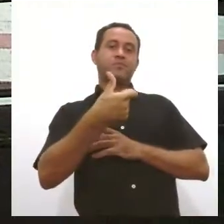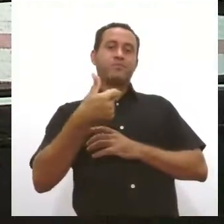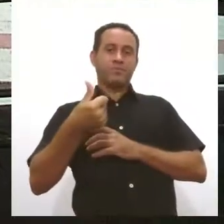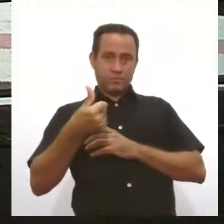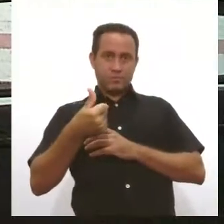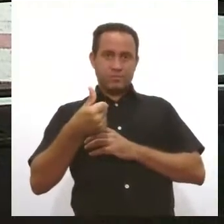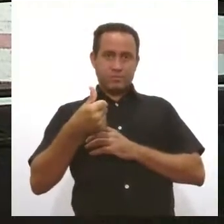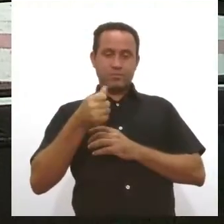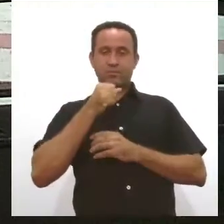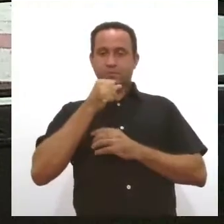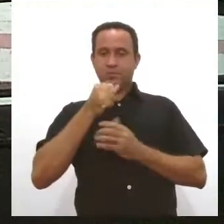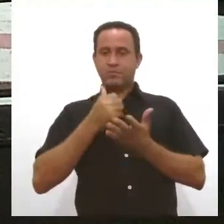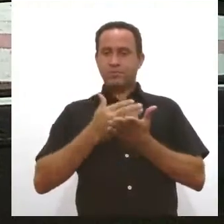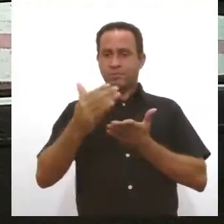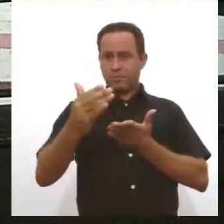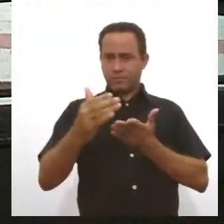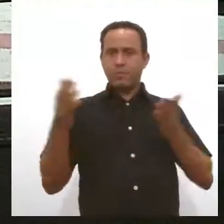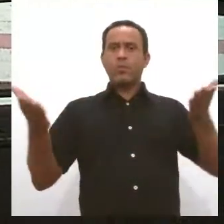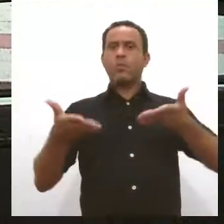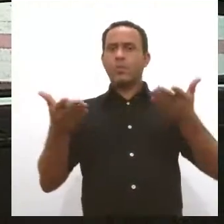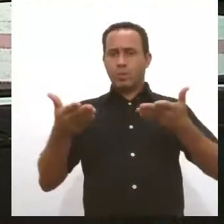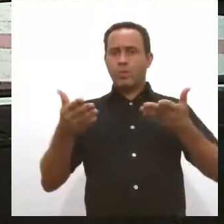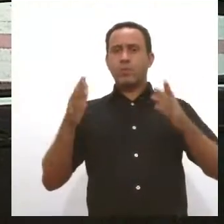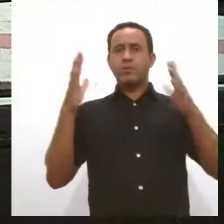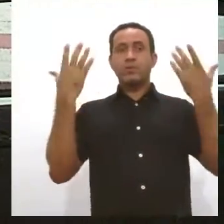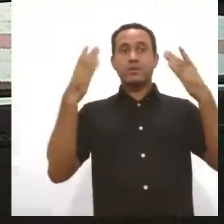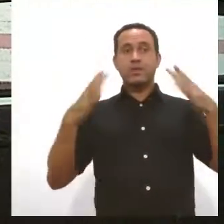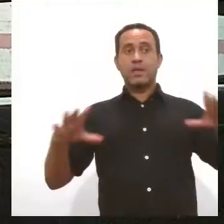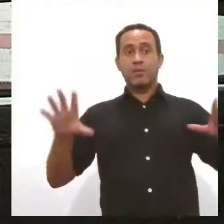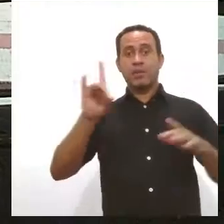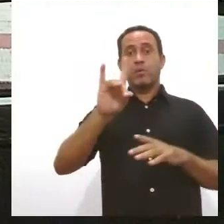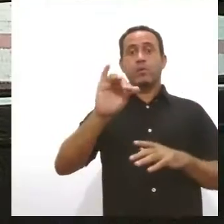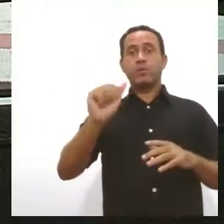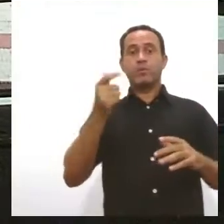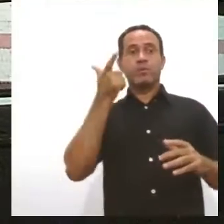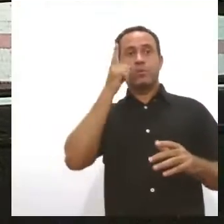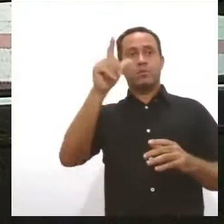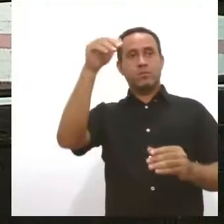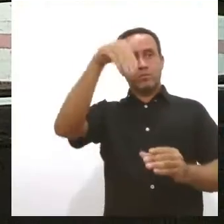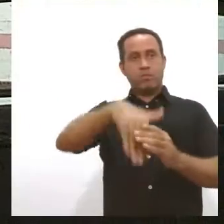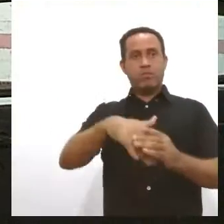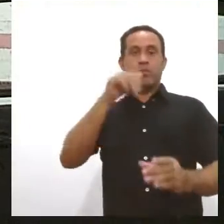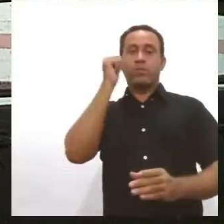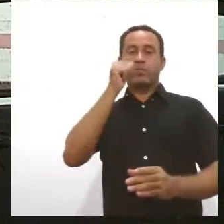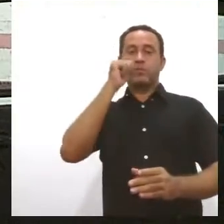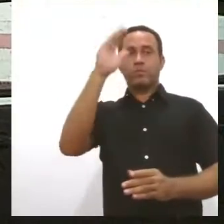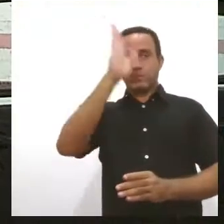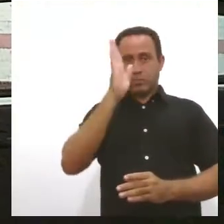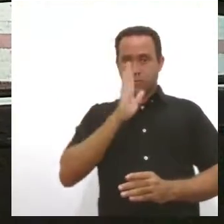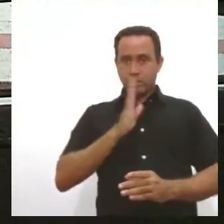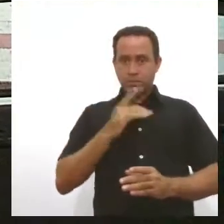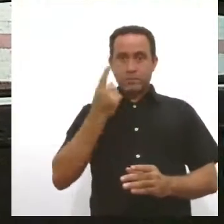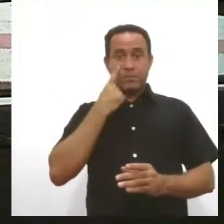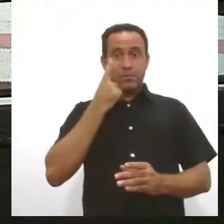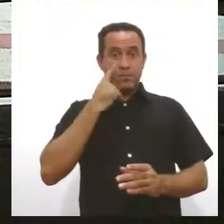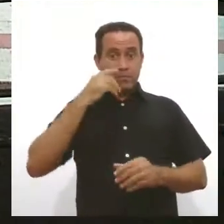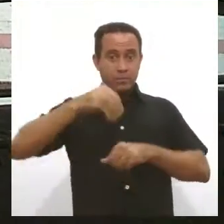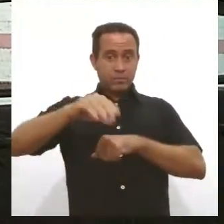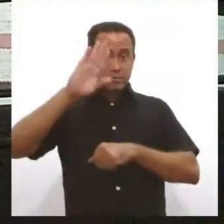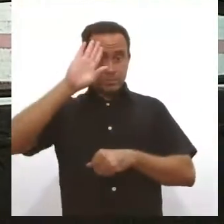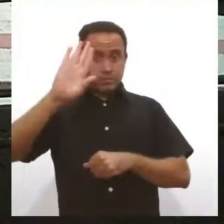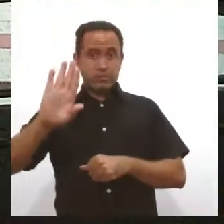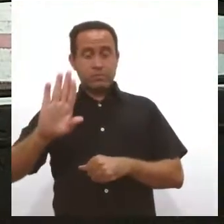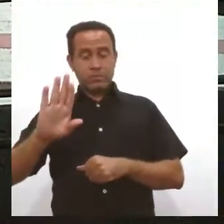Alese Notícias está no ar. Hoje comemora-se o dia da conquista do voto feminino no Brasil. Confira agora os destaques.